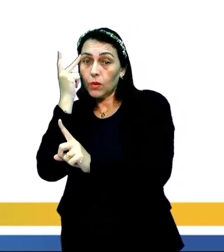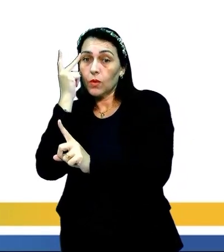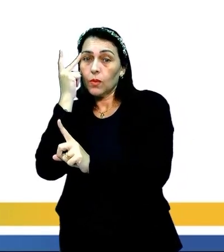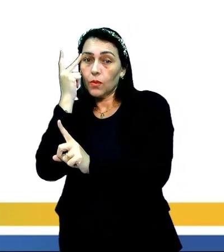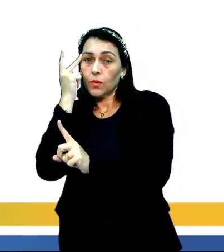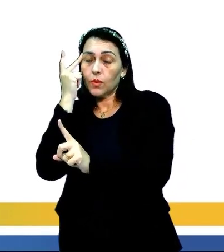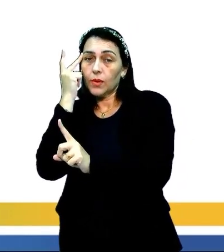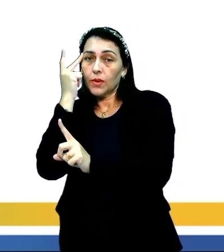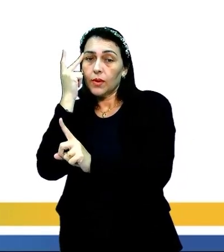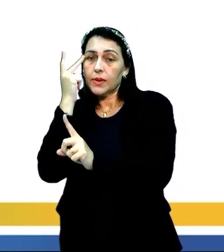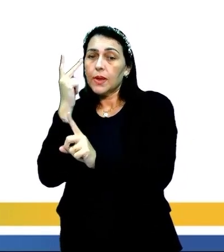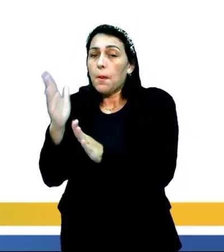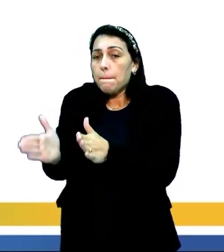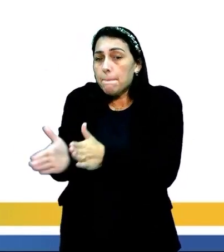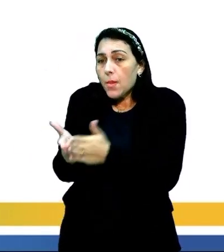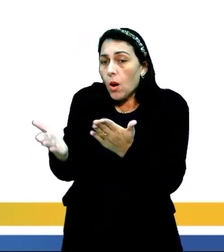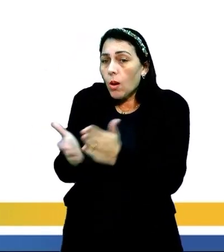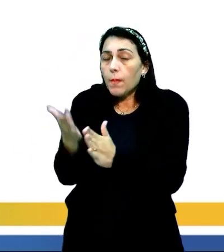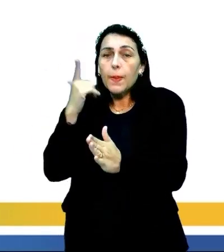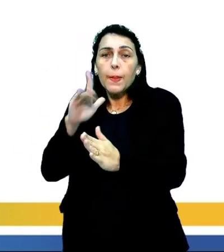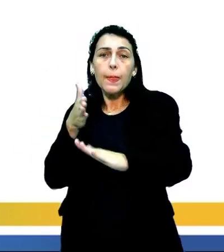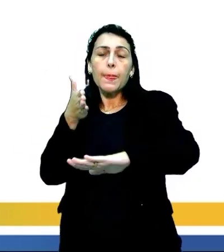mais